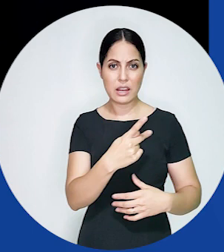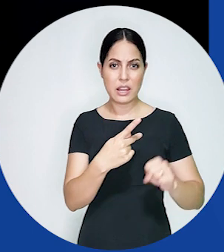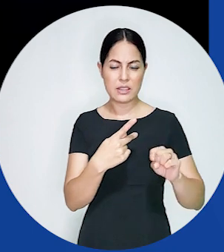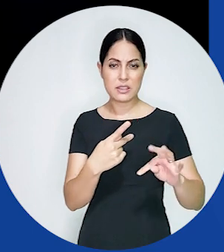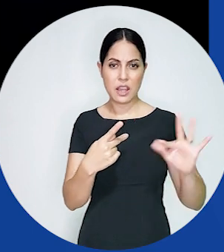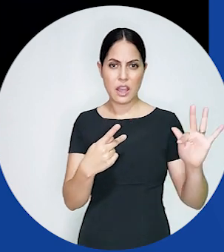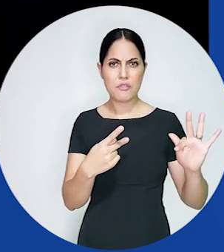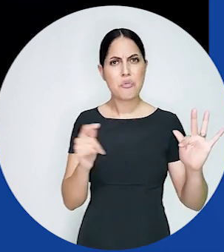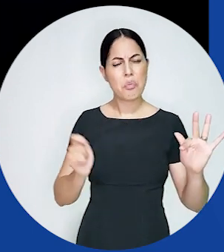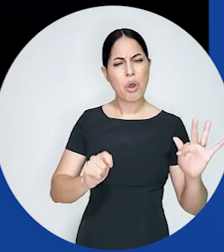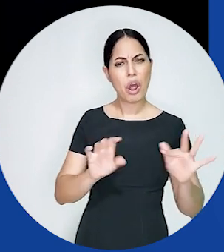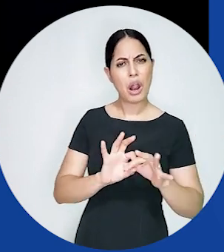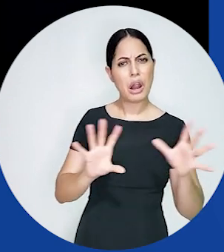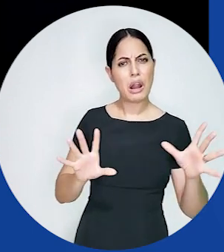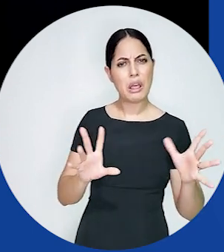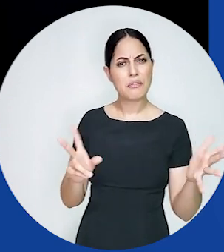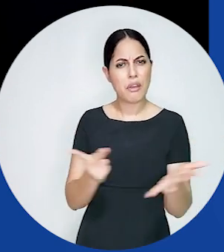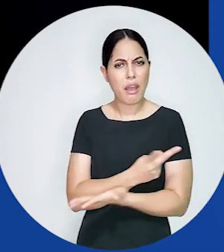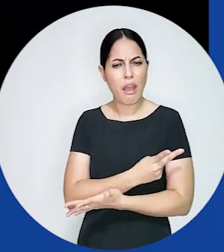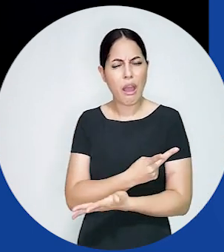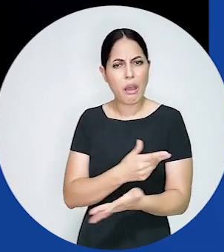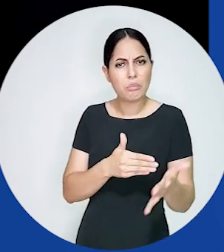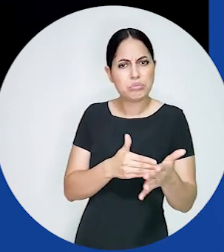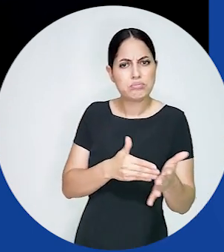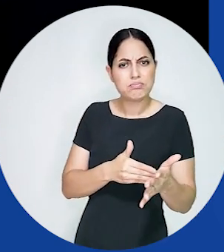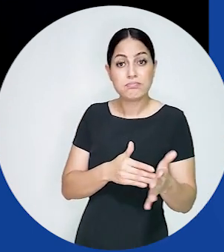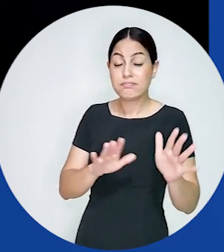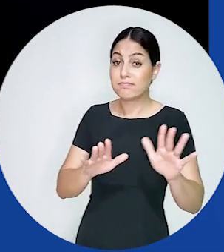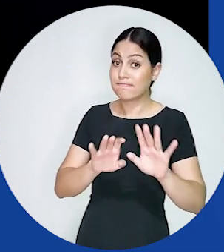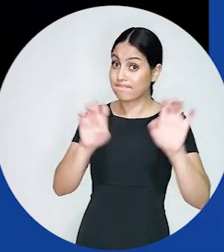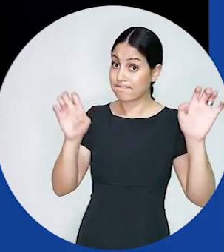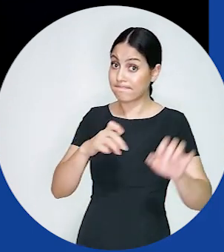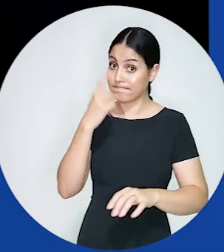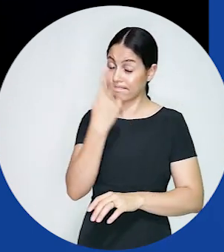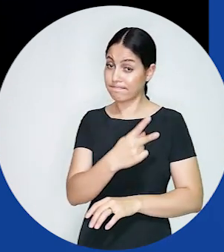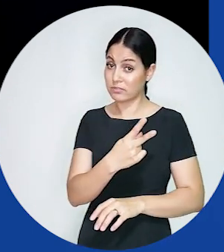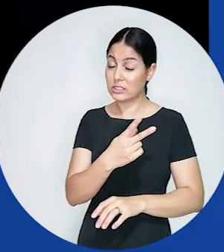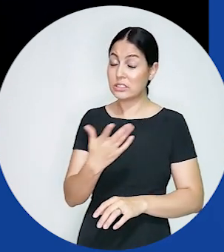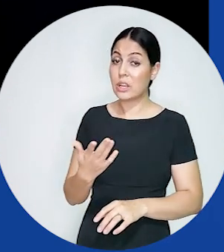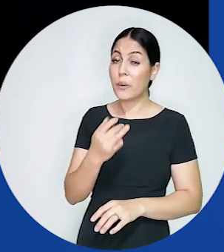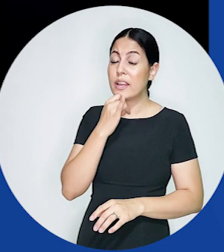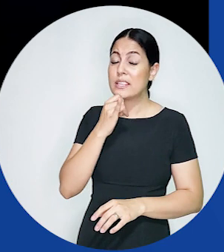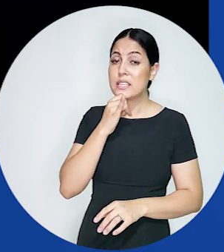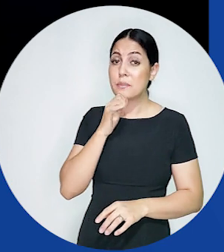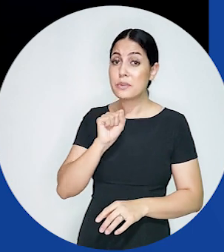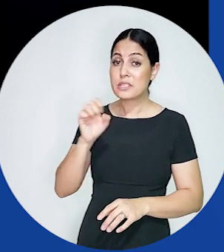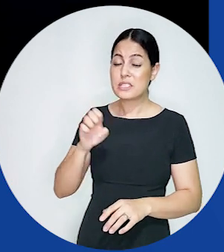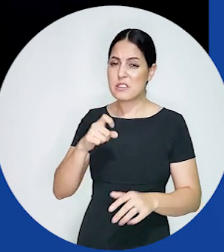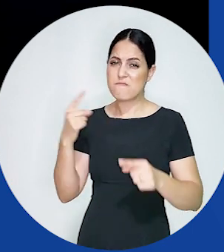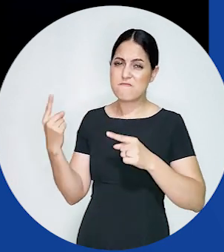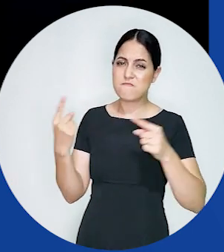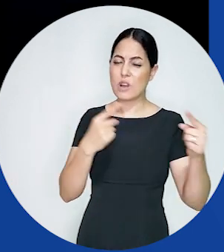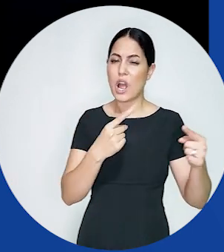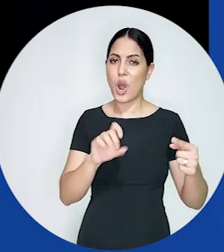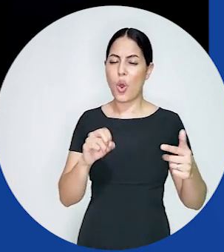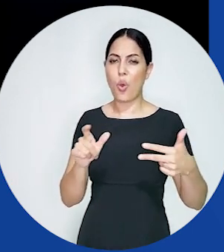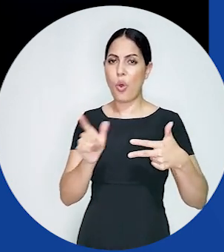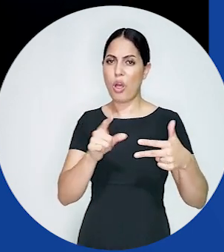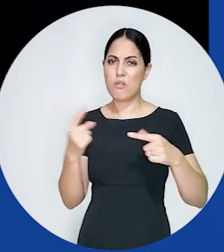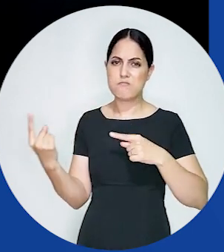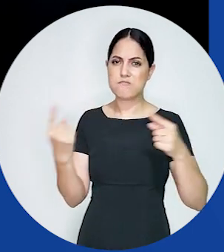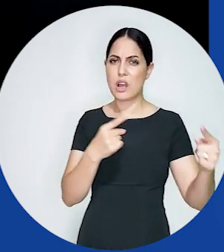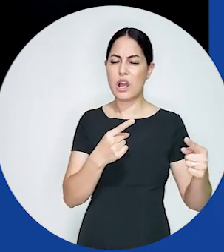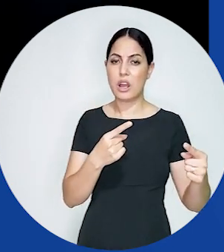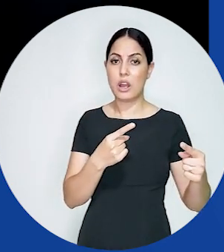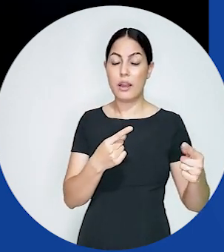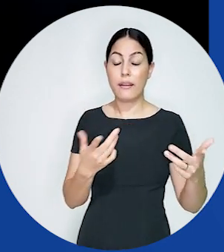O Supremo tem o direito até de errar por último, mas institucionalmente é assim, não é? Então, todo ataque ao Supremo ou mesmo